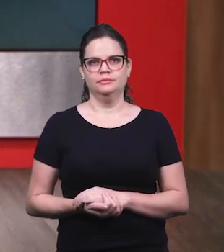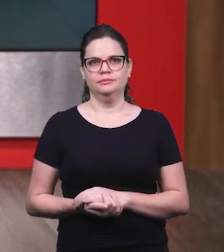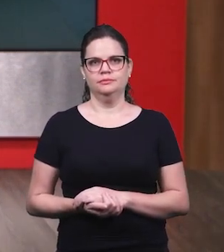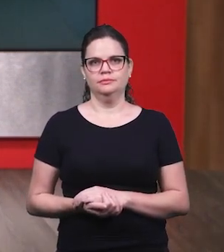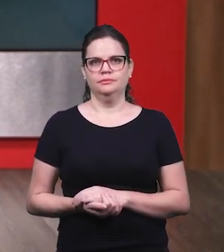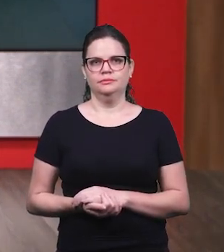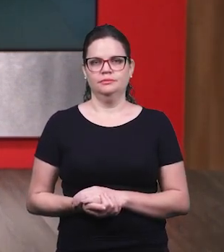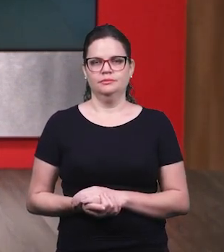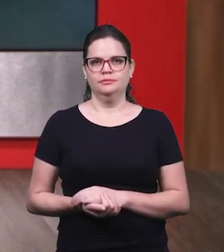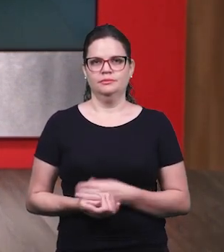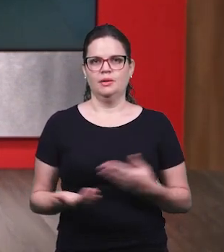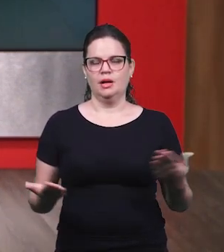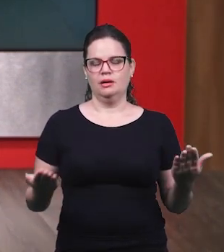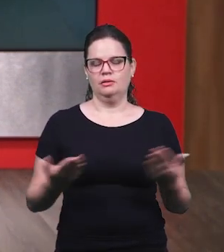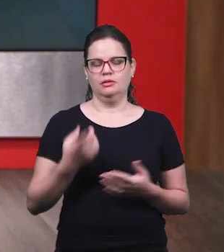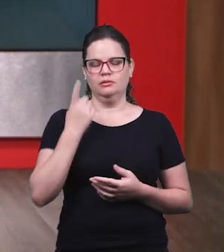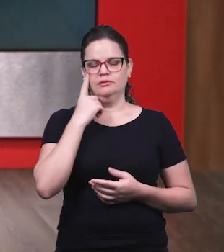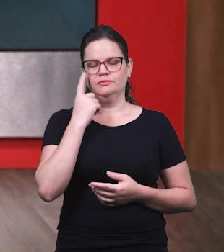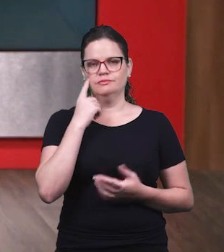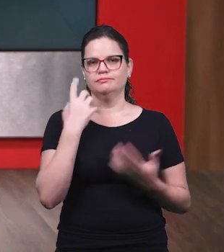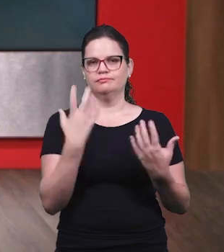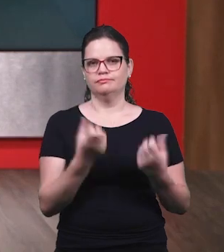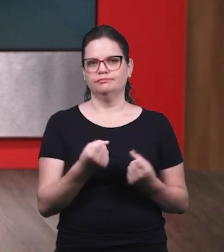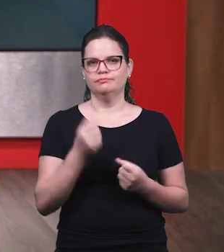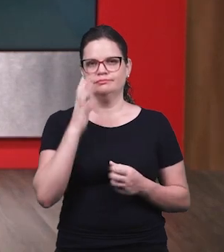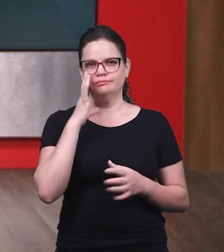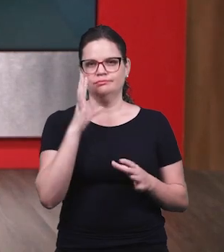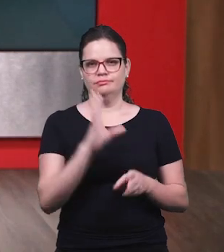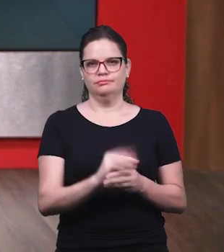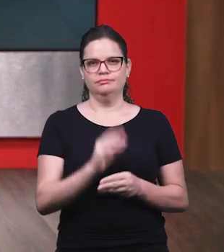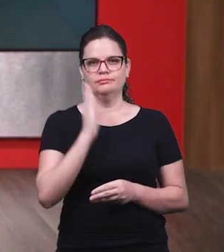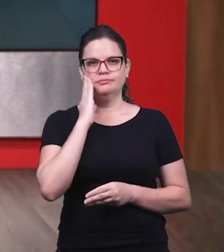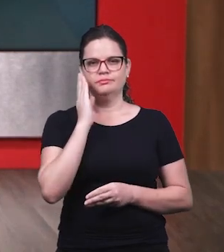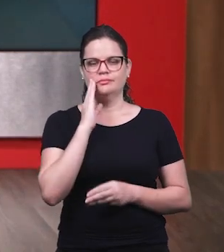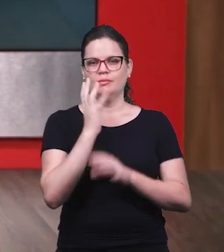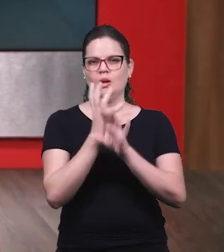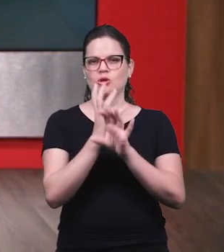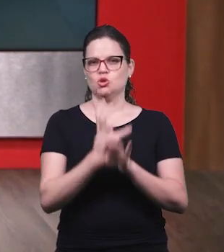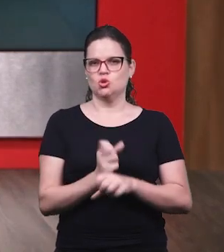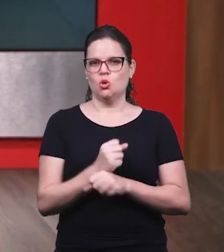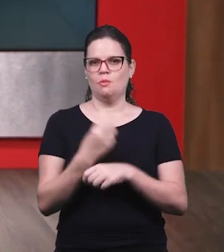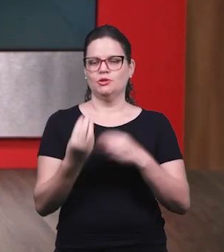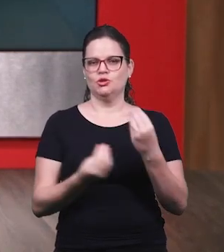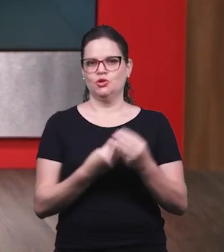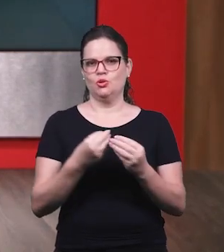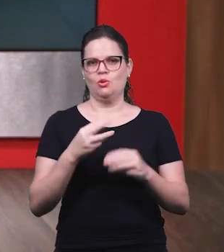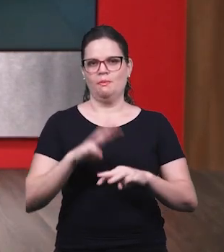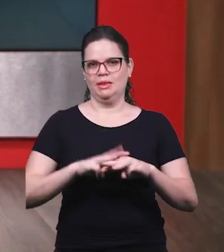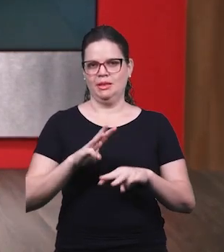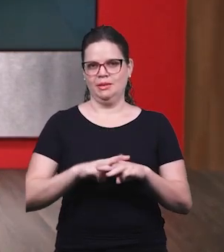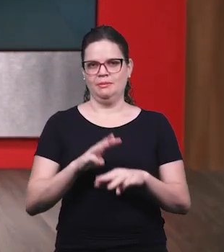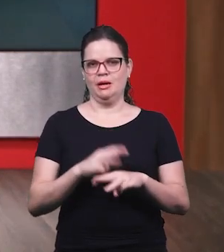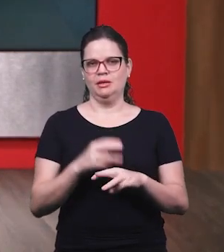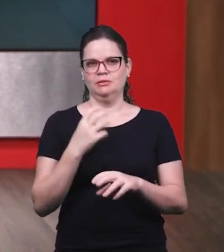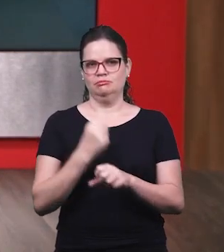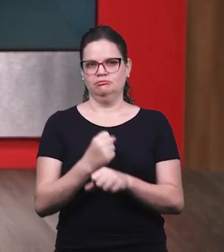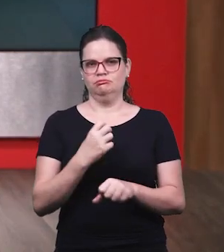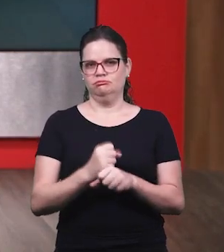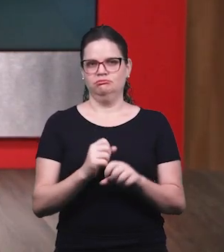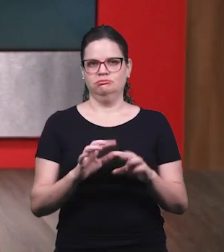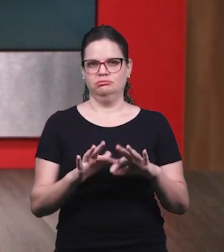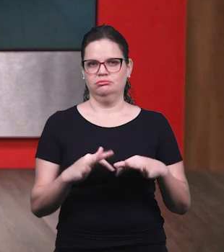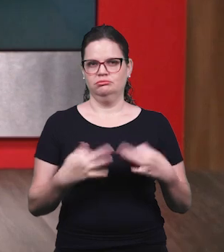Trazendo para um exemplo de cálculo de juros simples, né? Uma forma